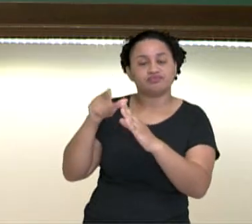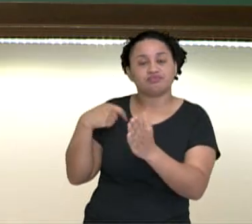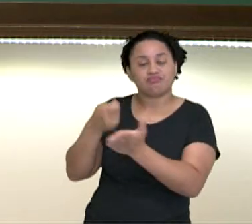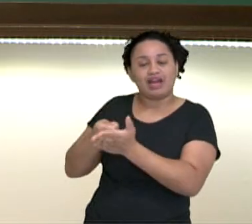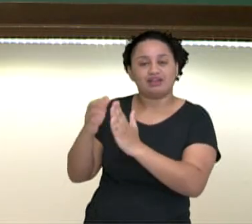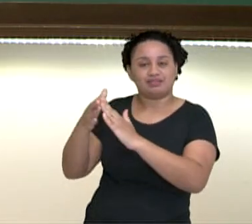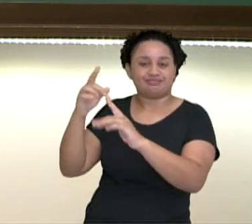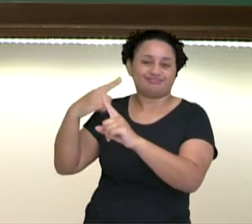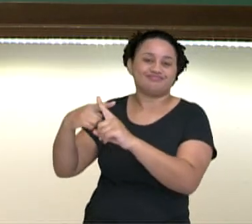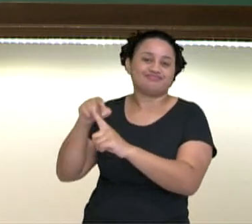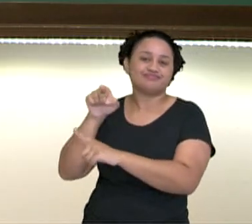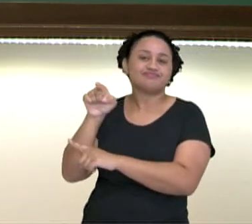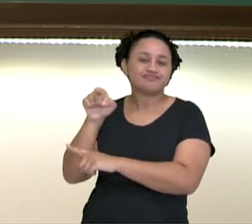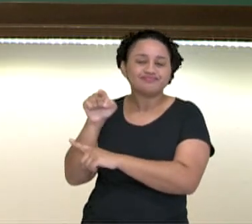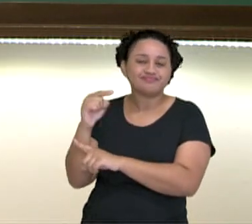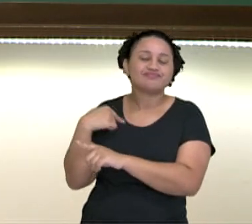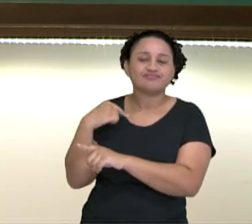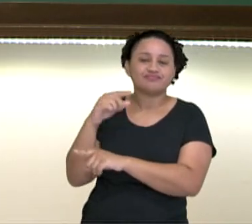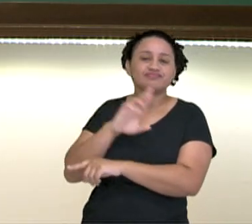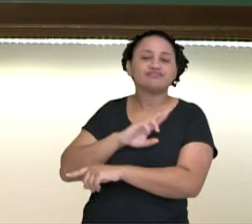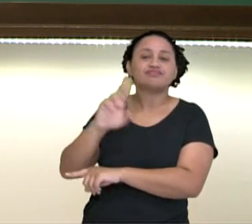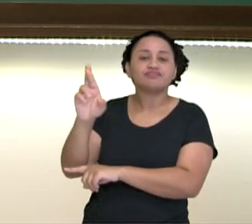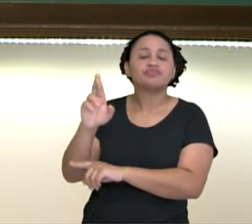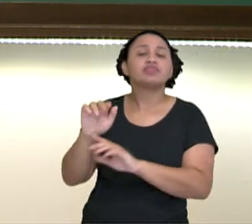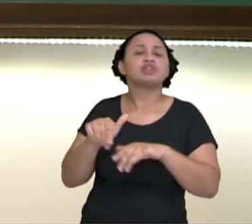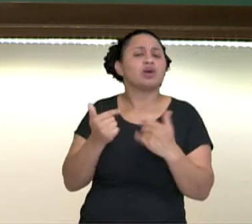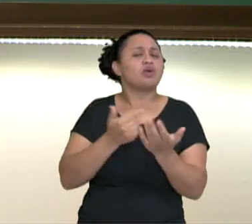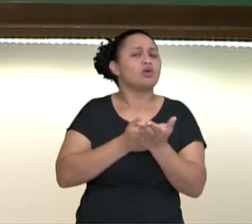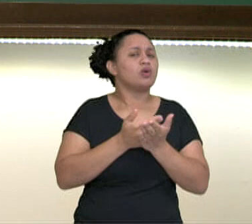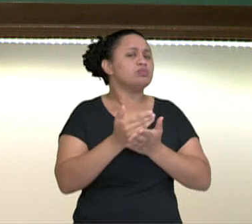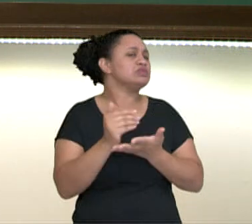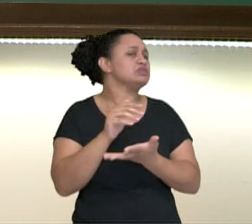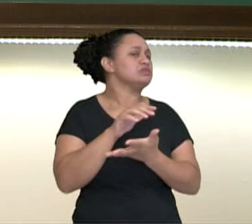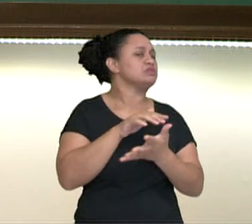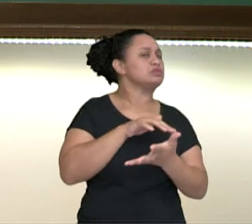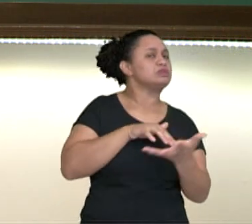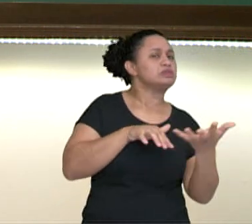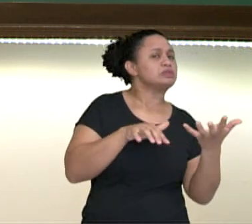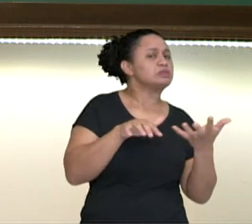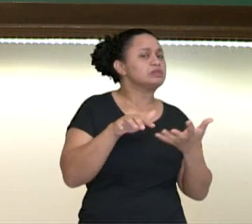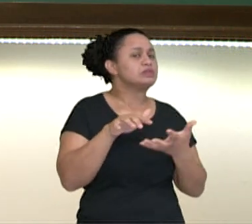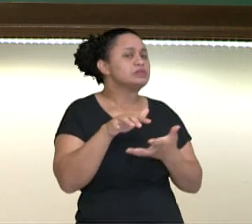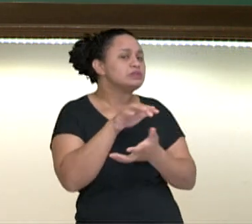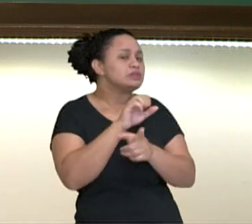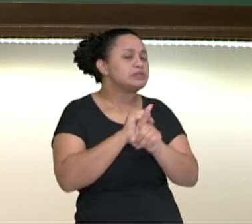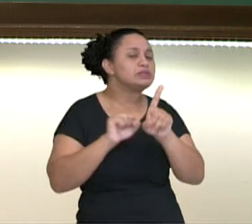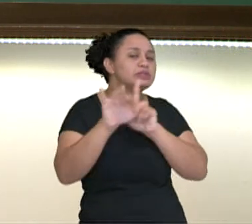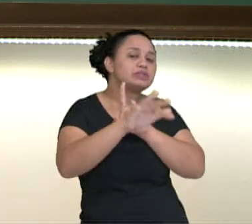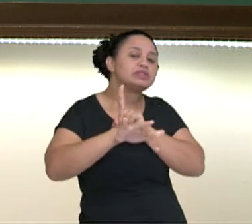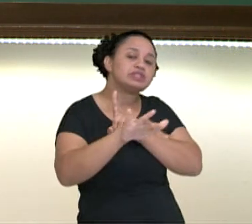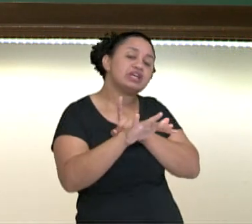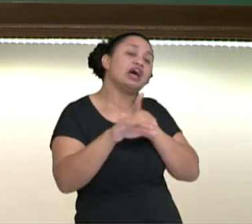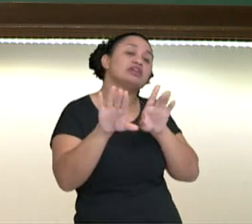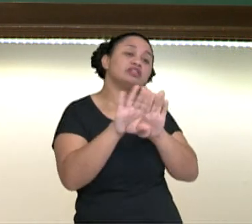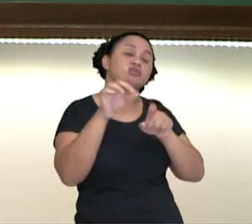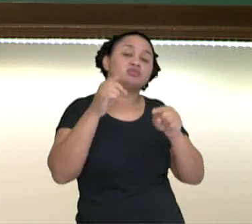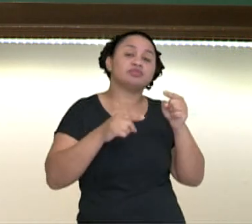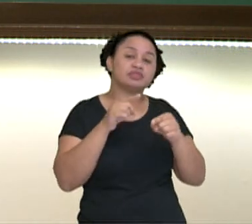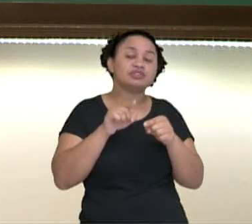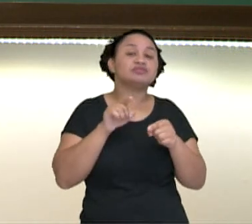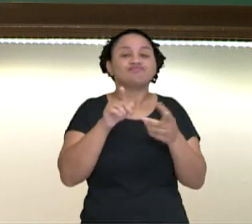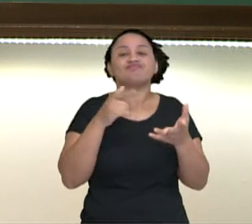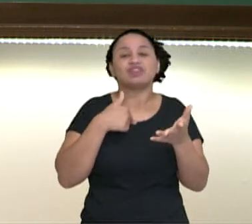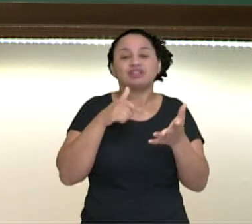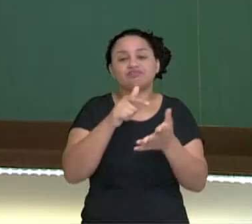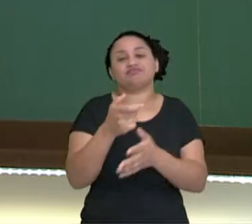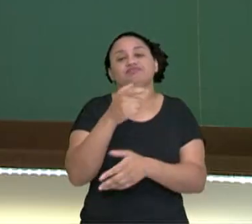importantíssimos para, então, começar agitações sociais e políticas dentro da Inglaterra. Temos